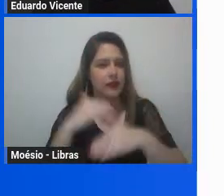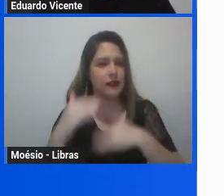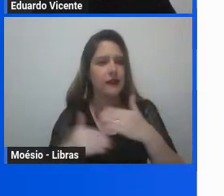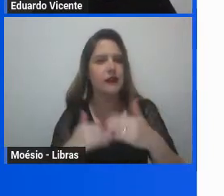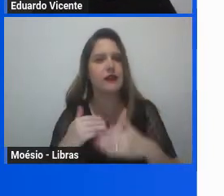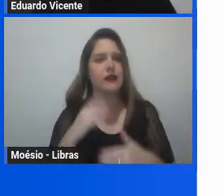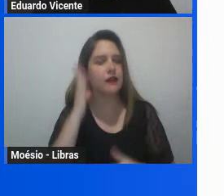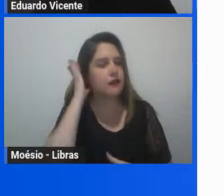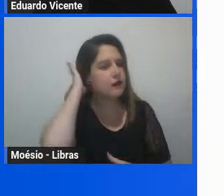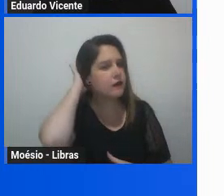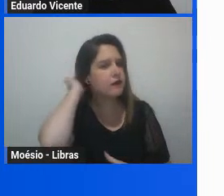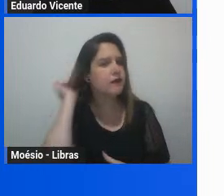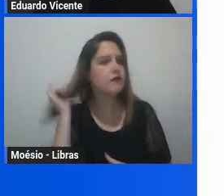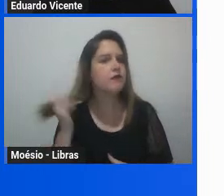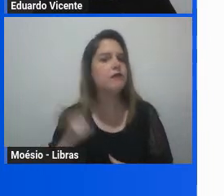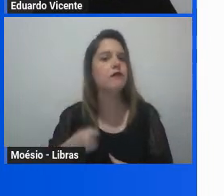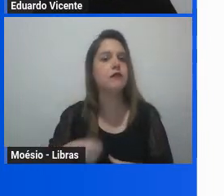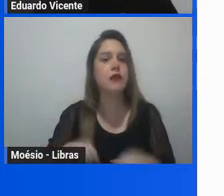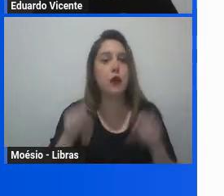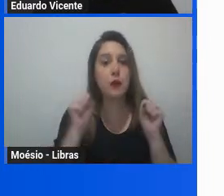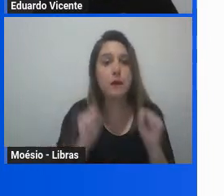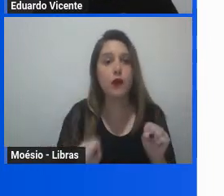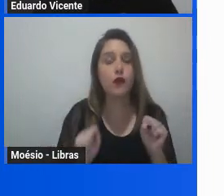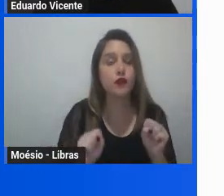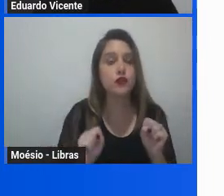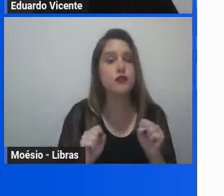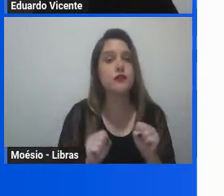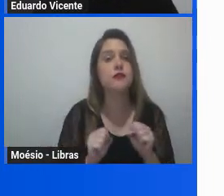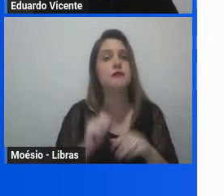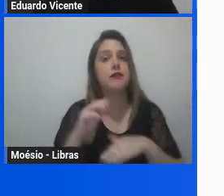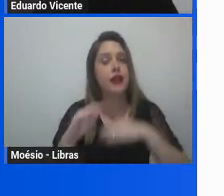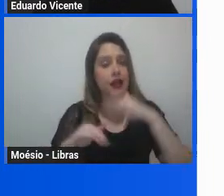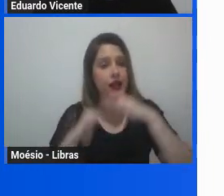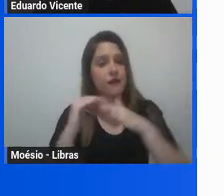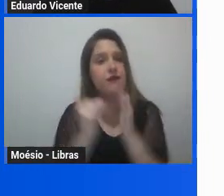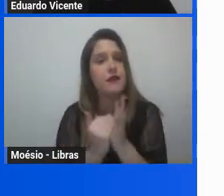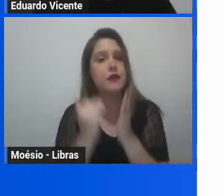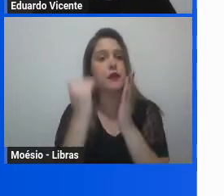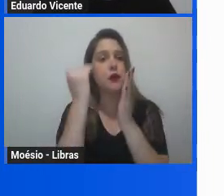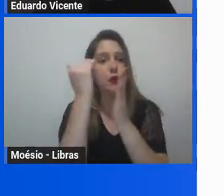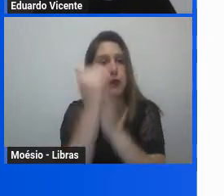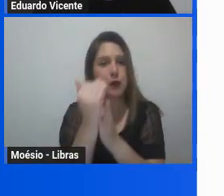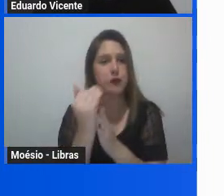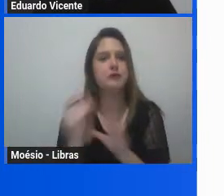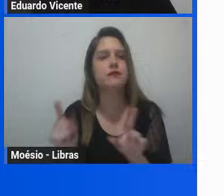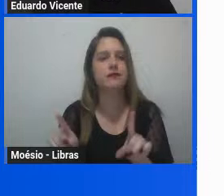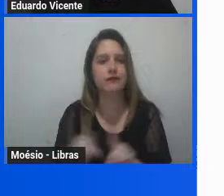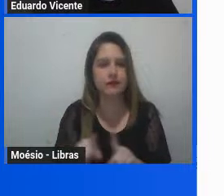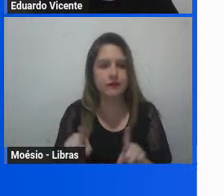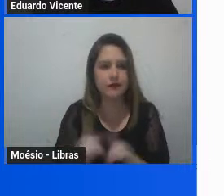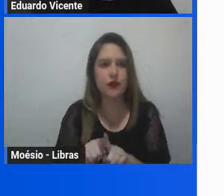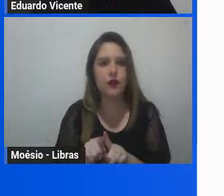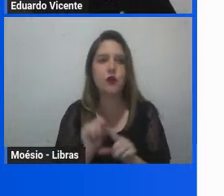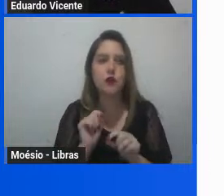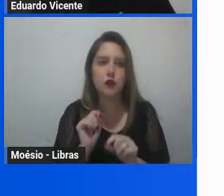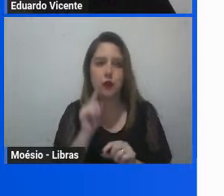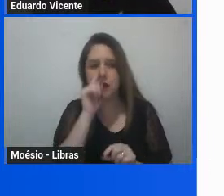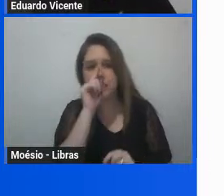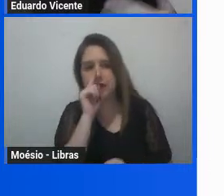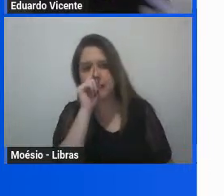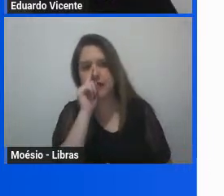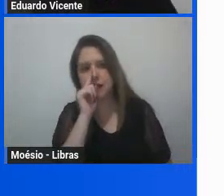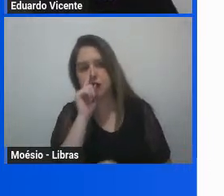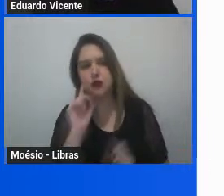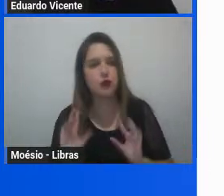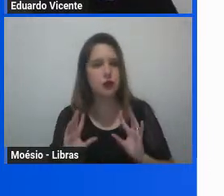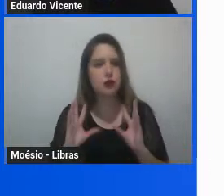né, onde cada vez mais as pessoas tentam cometer suicídios, né? E aí todos nós da